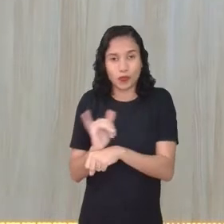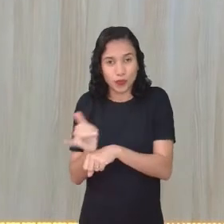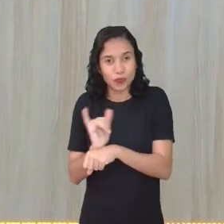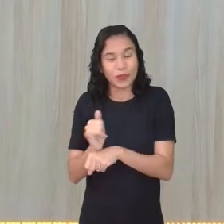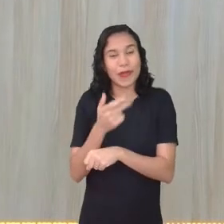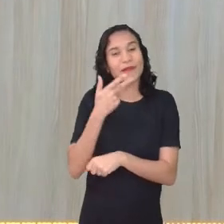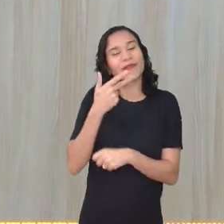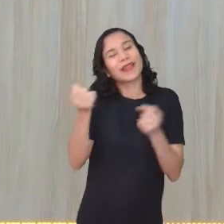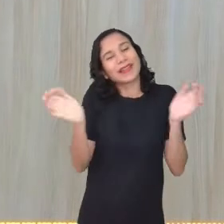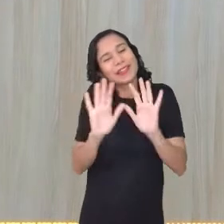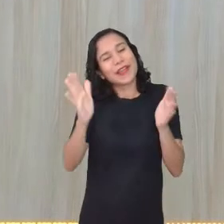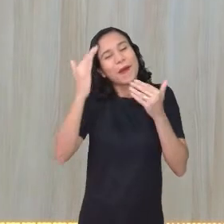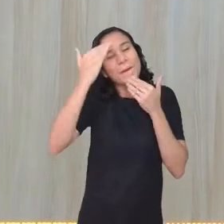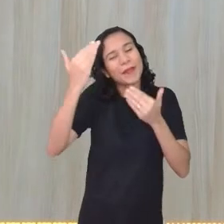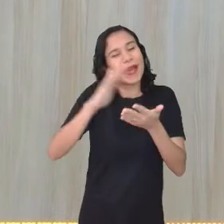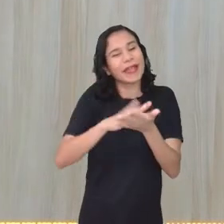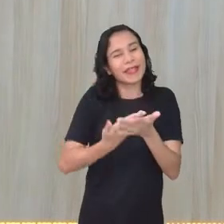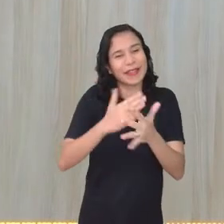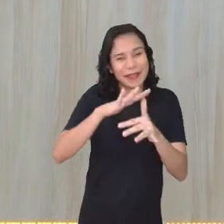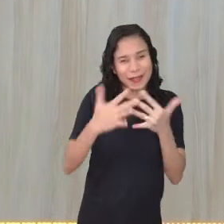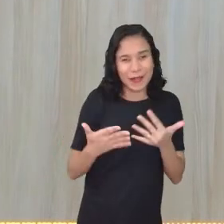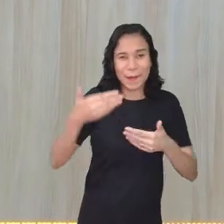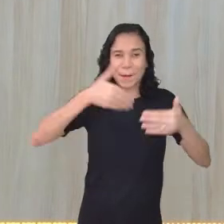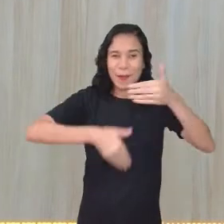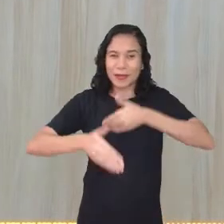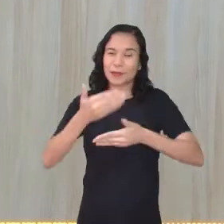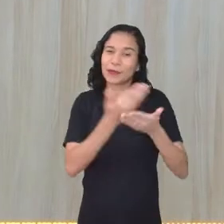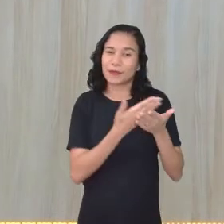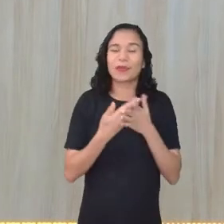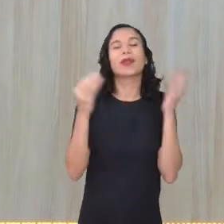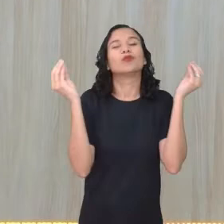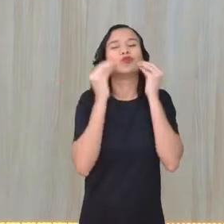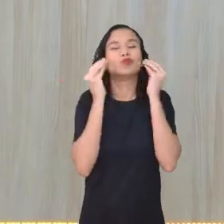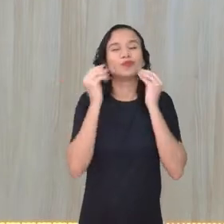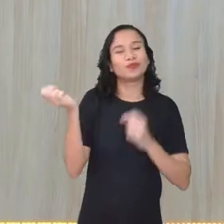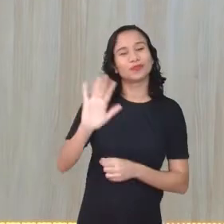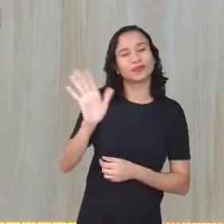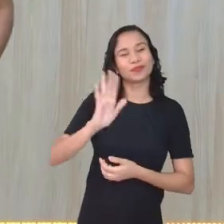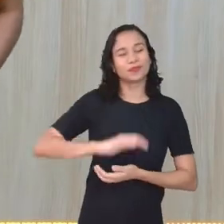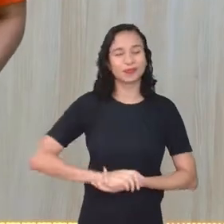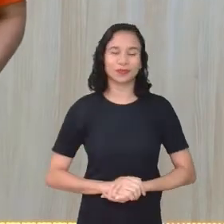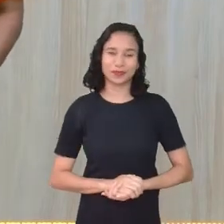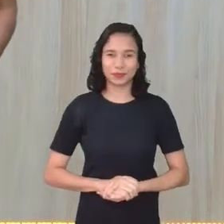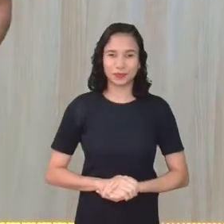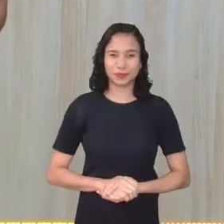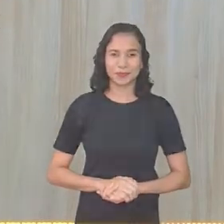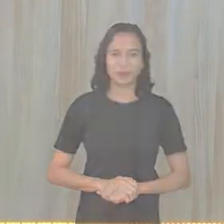Eu me despeço. Obrigada, Maria Helena, que participou da nossa aula. Um cheiro e até a próxima.